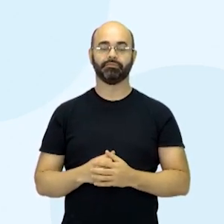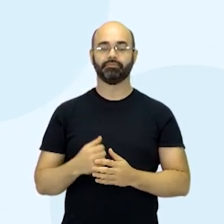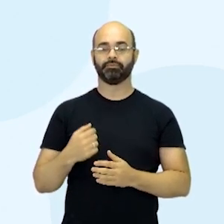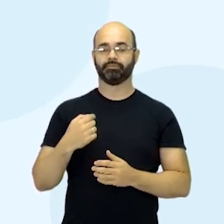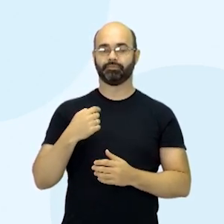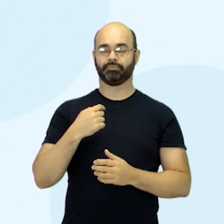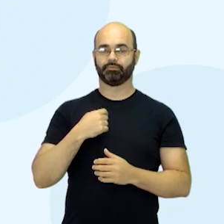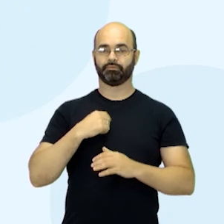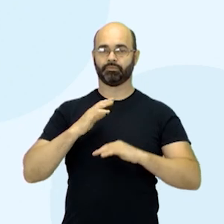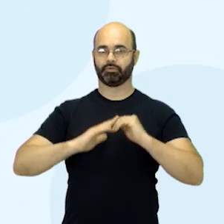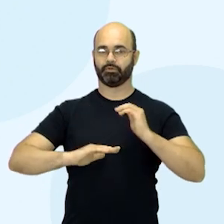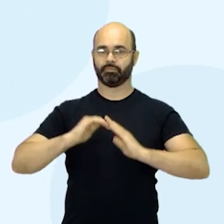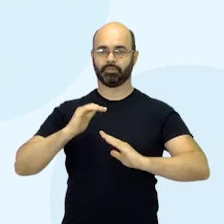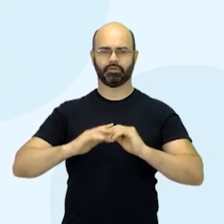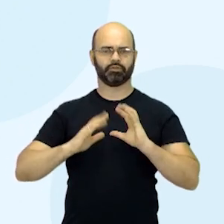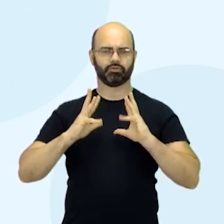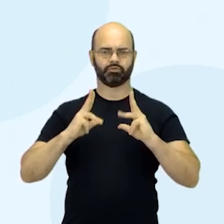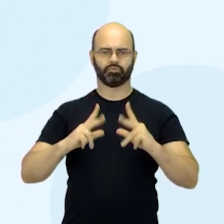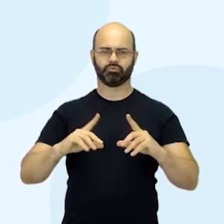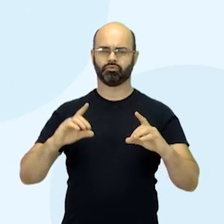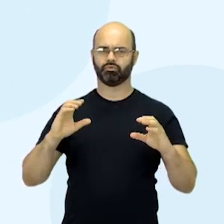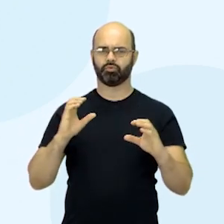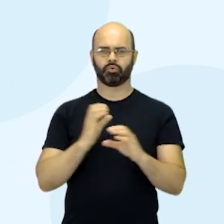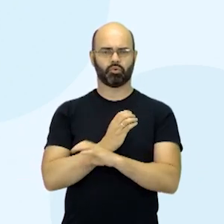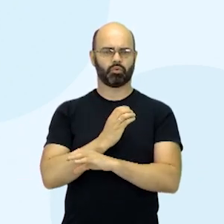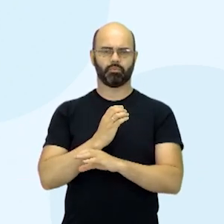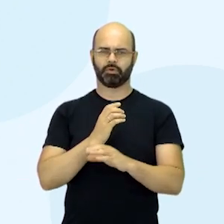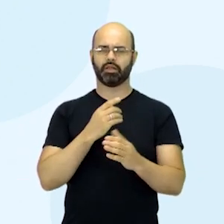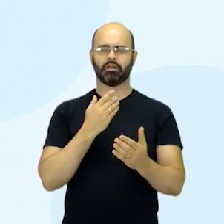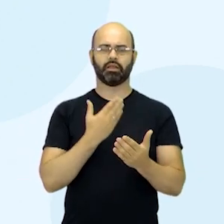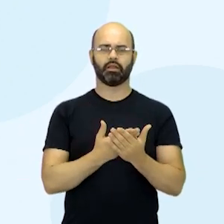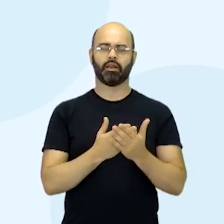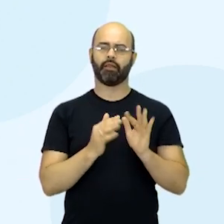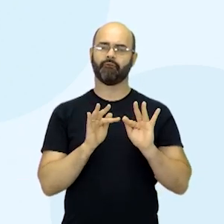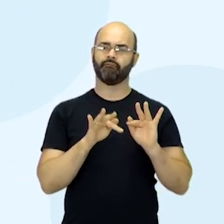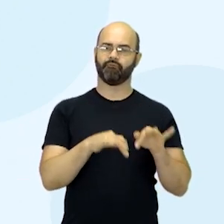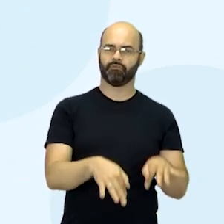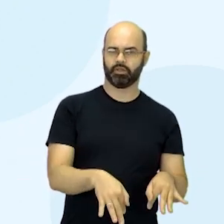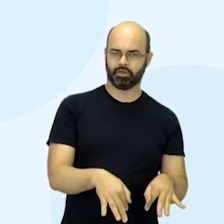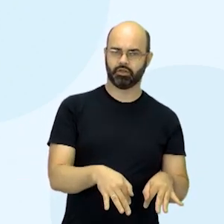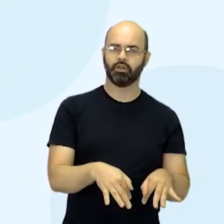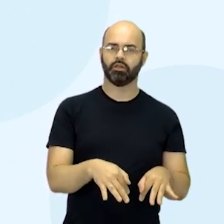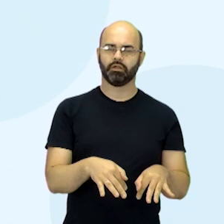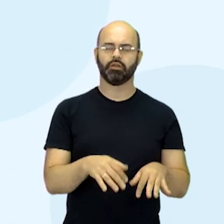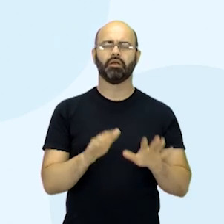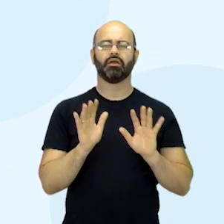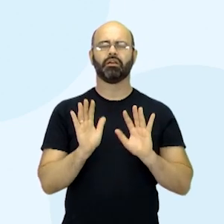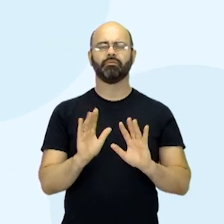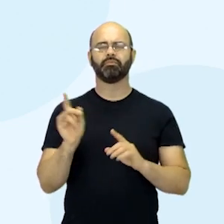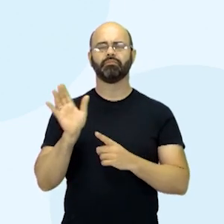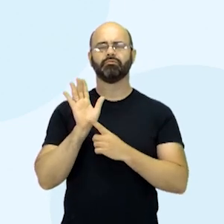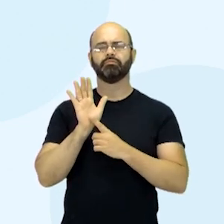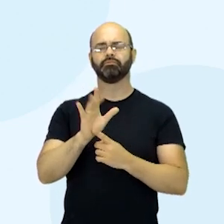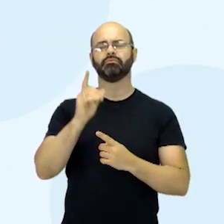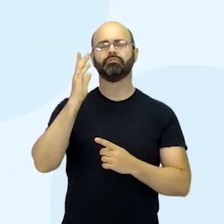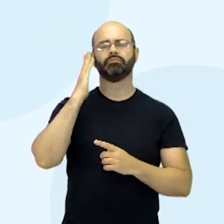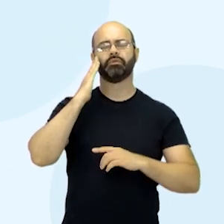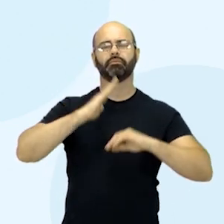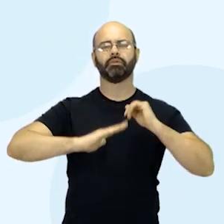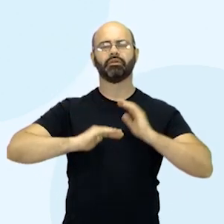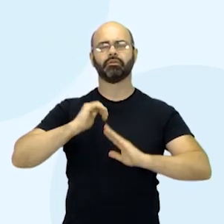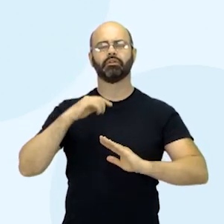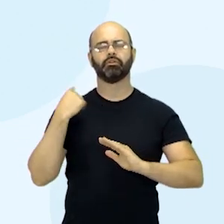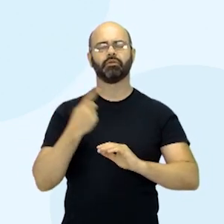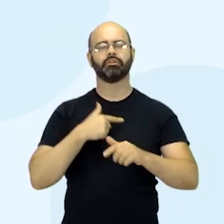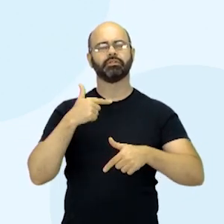habilidades completas, tá? Na íntegra. É somente aí para os professores terem as referências, saberem quais habilidades que nós estamos trabalhando,